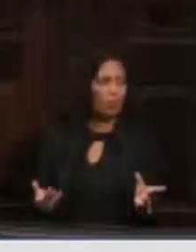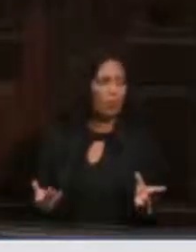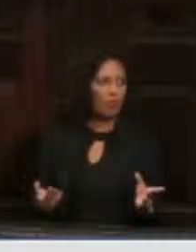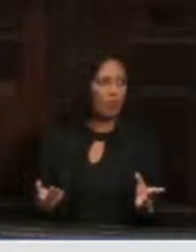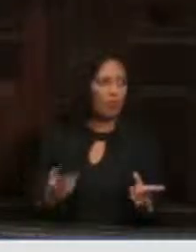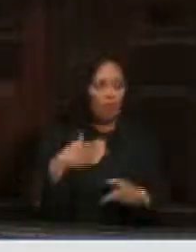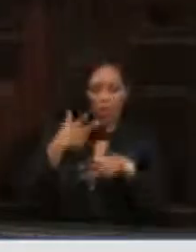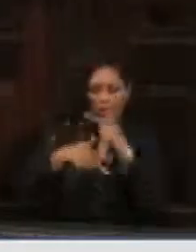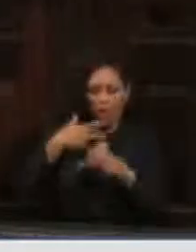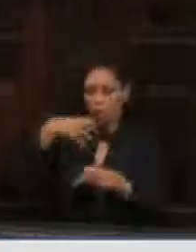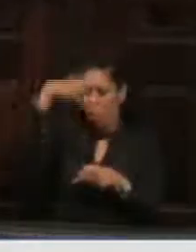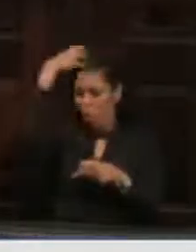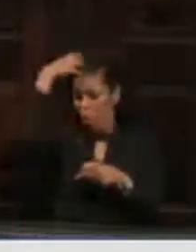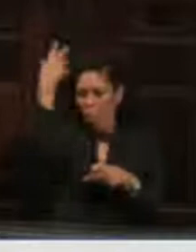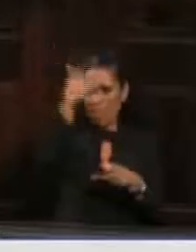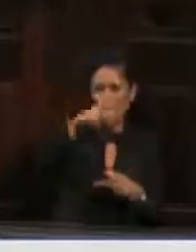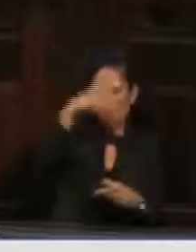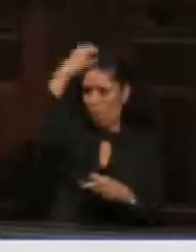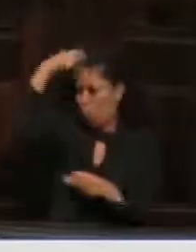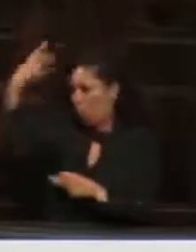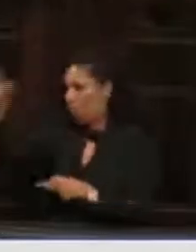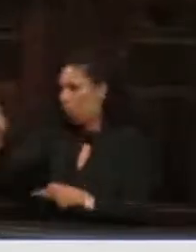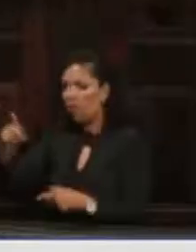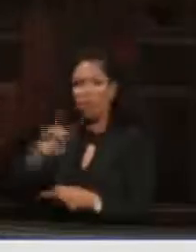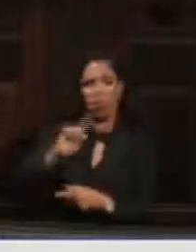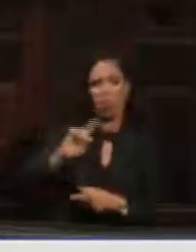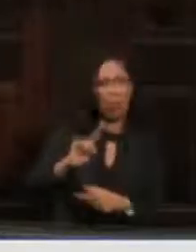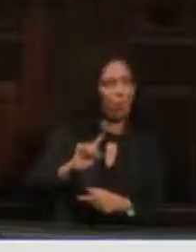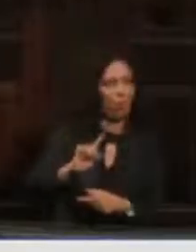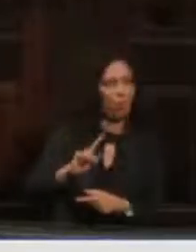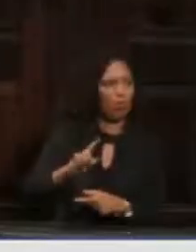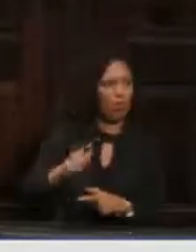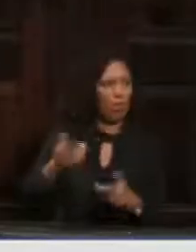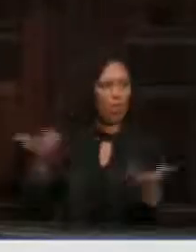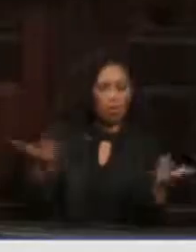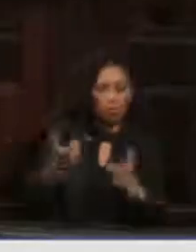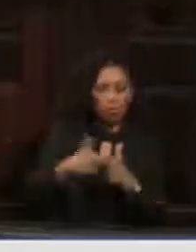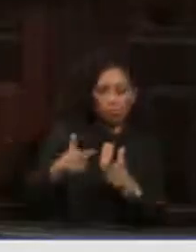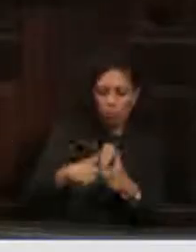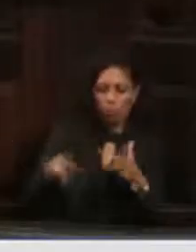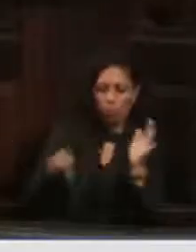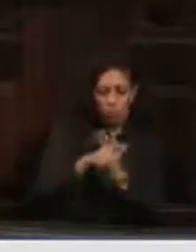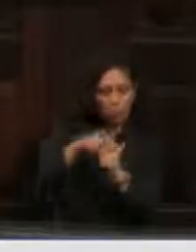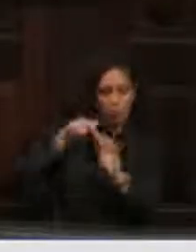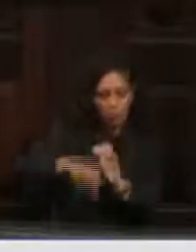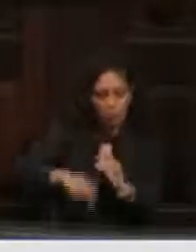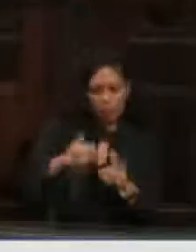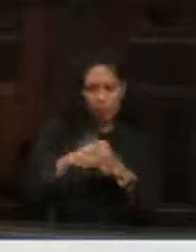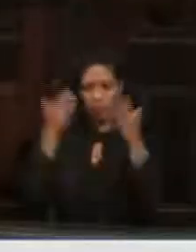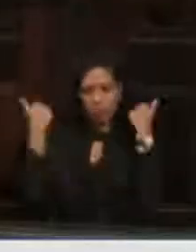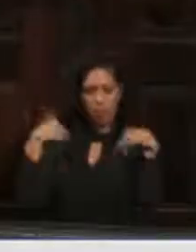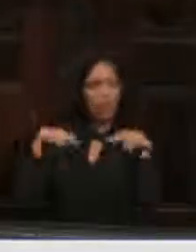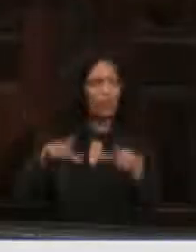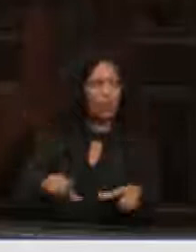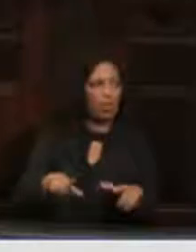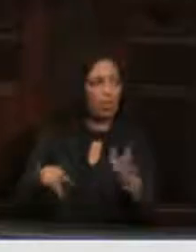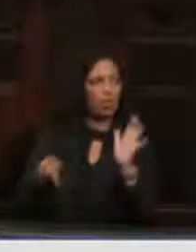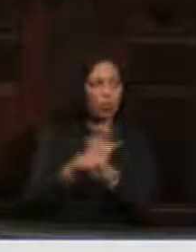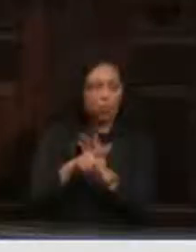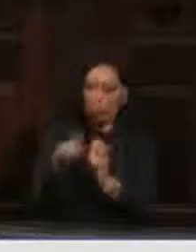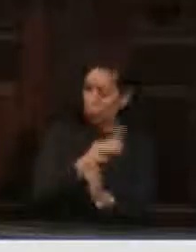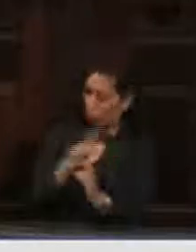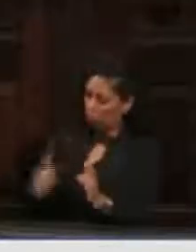buscando culpado aqui, se o culpado foi o governo passado. O problema agora é nosso, o problema é dessa casa, o problema é do